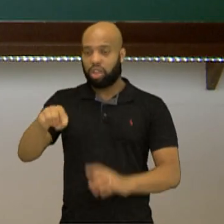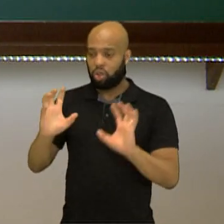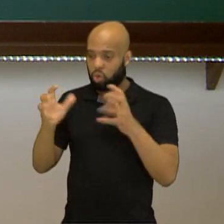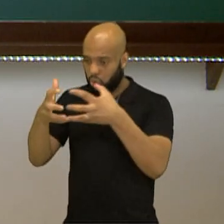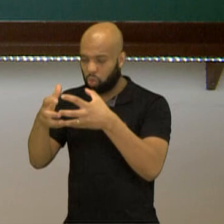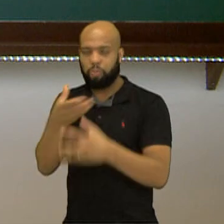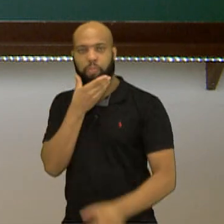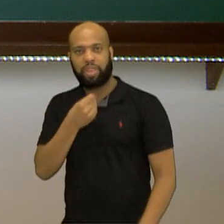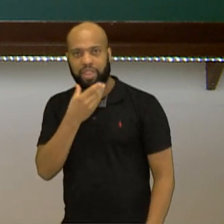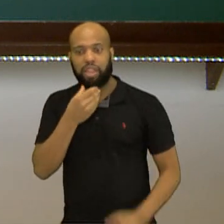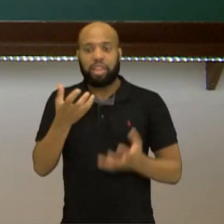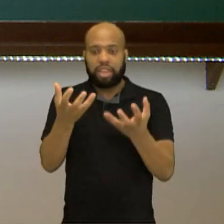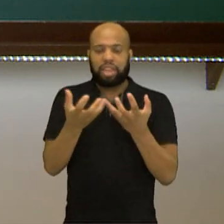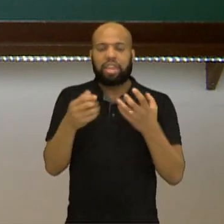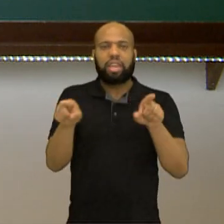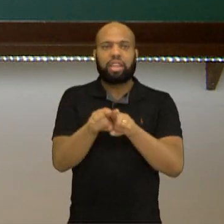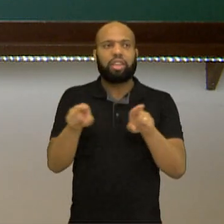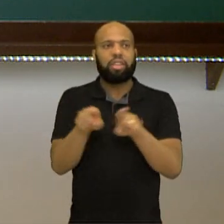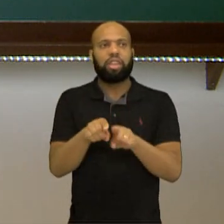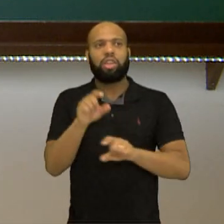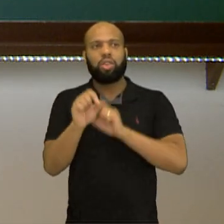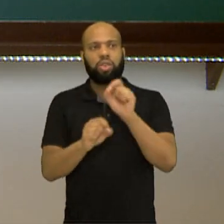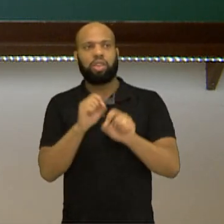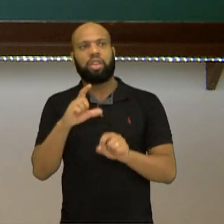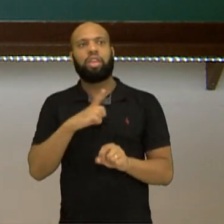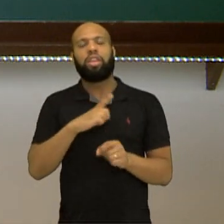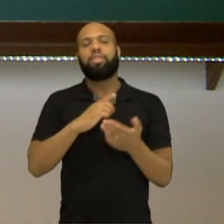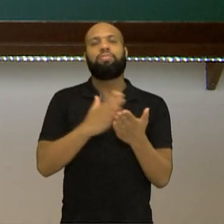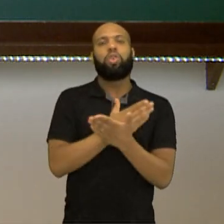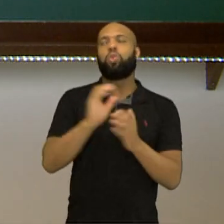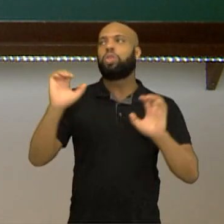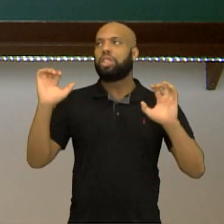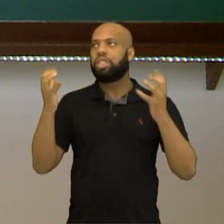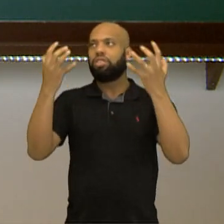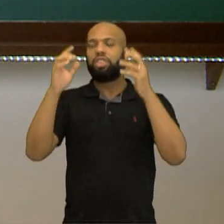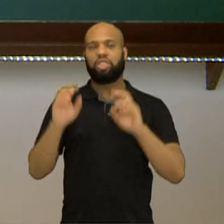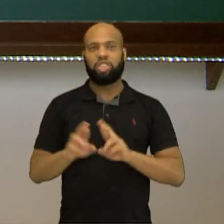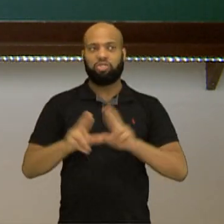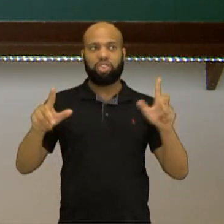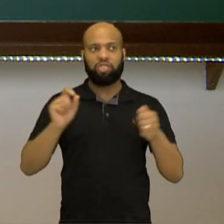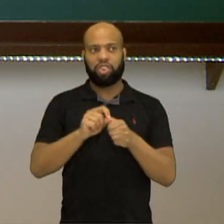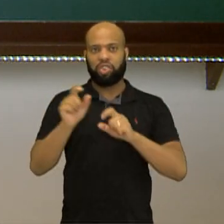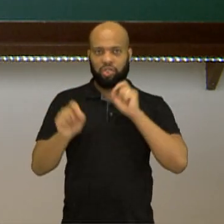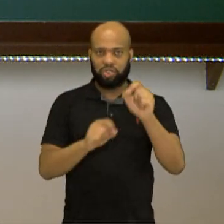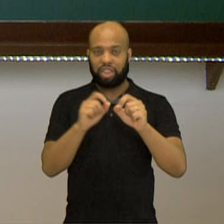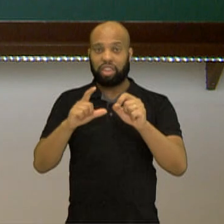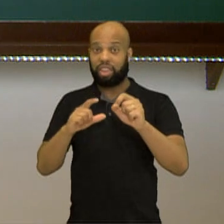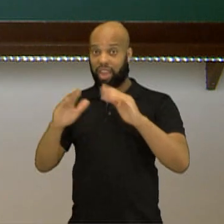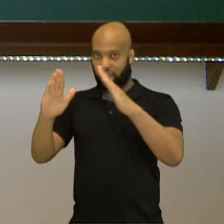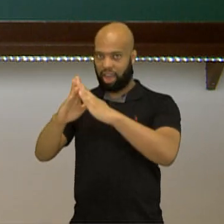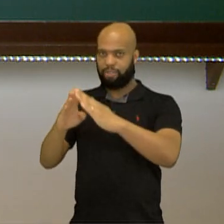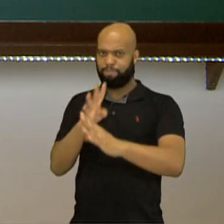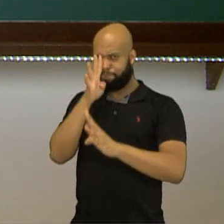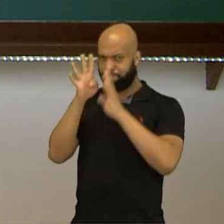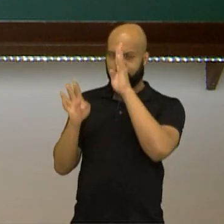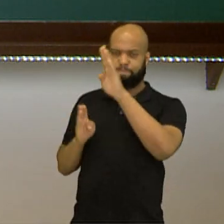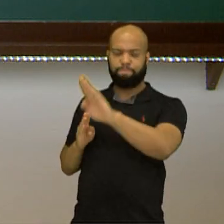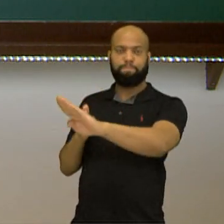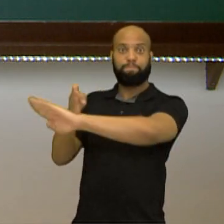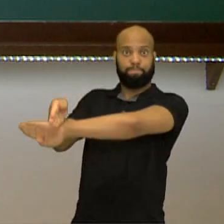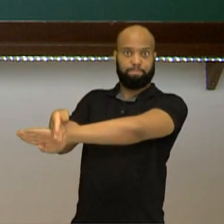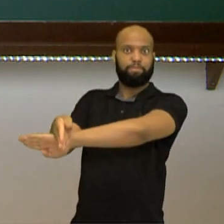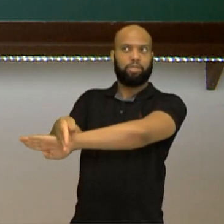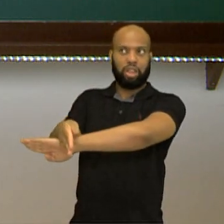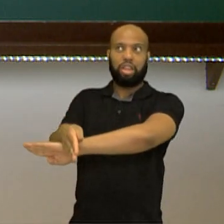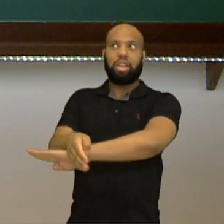eles queriam também participar de alguns eventos diferentes. O que eles faziam? Eles invadiam algumas casas que estavam